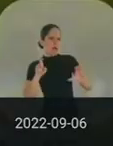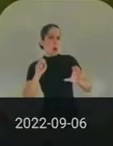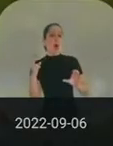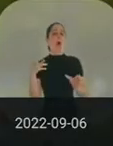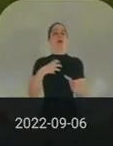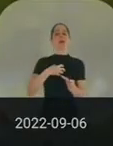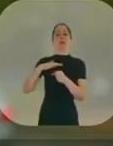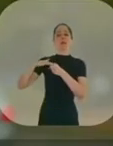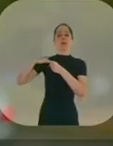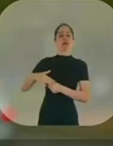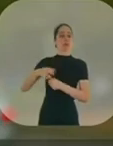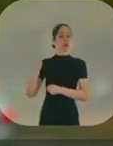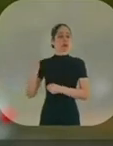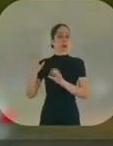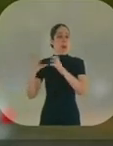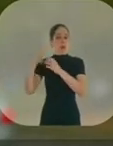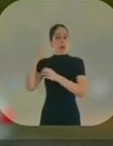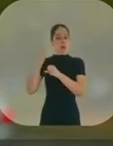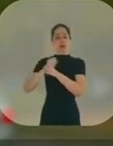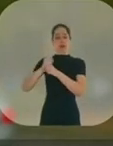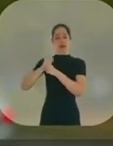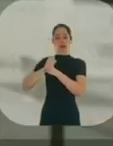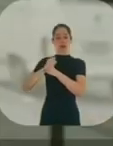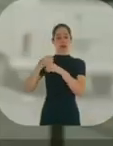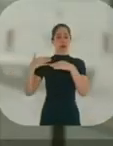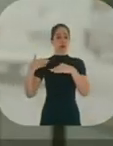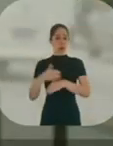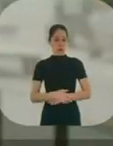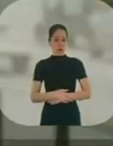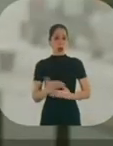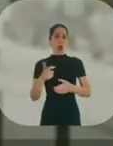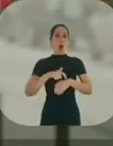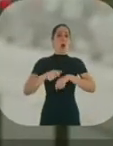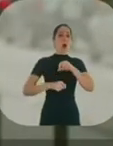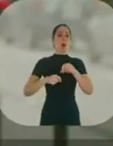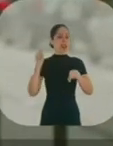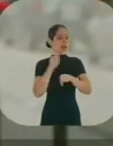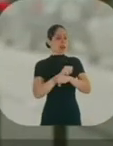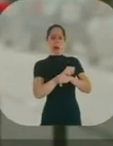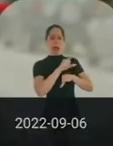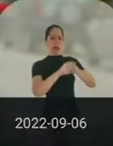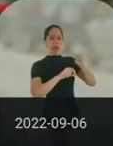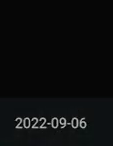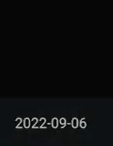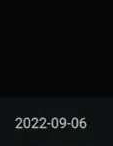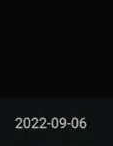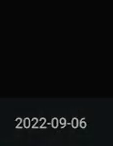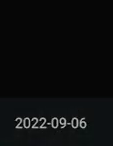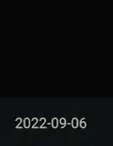...se sente por fin dos mismos políticos há décadas. Está na hora da gente parar de escolher...